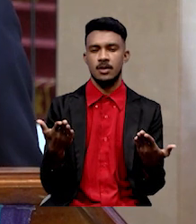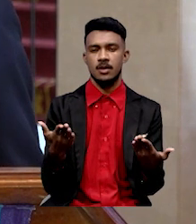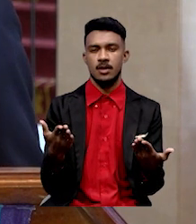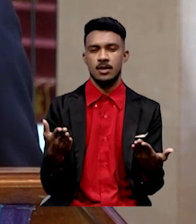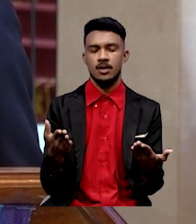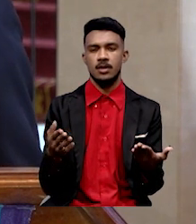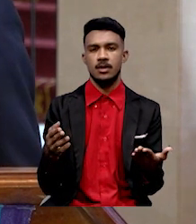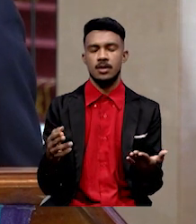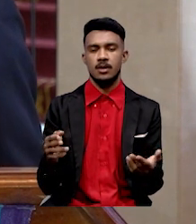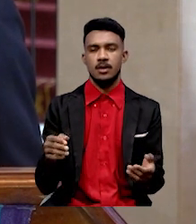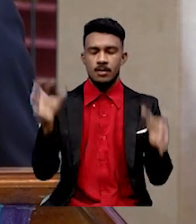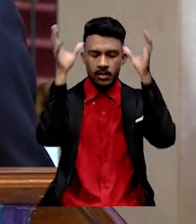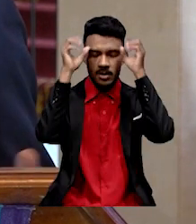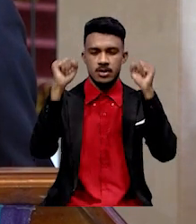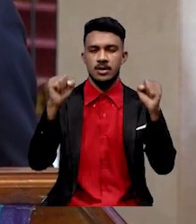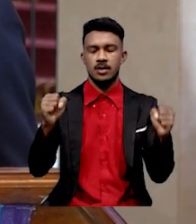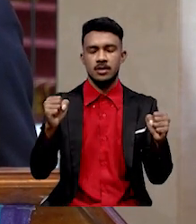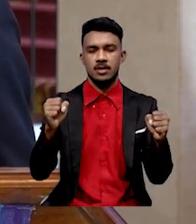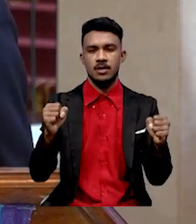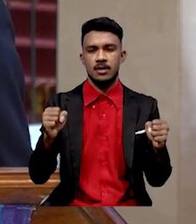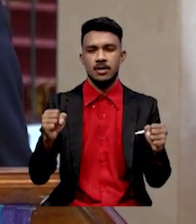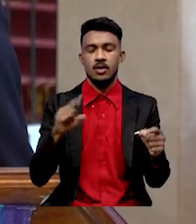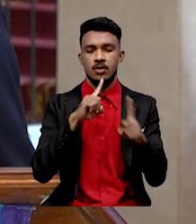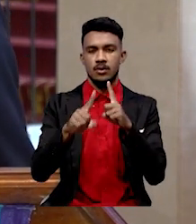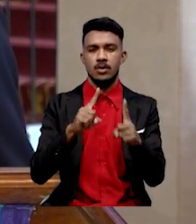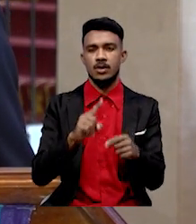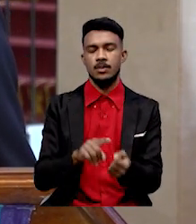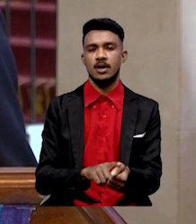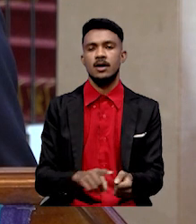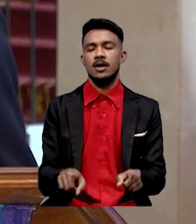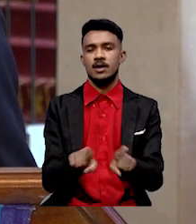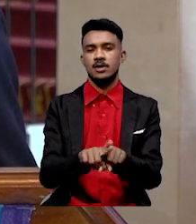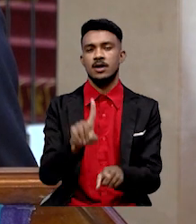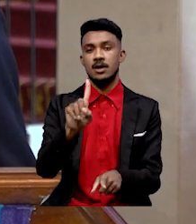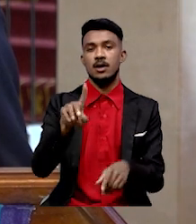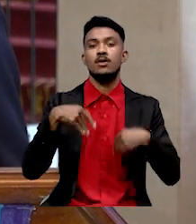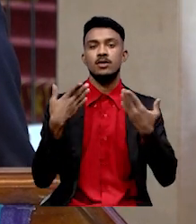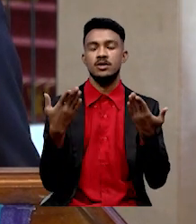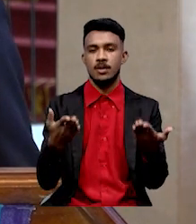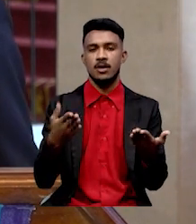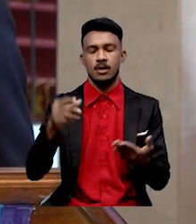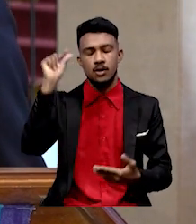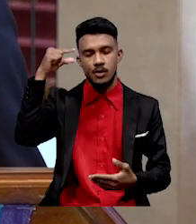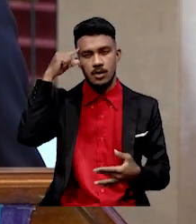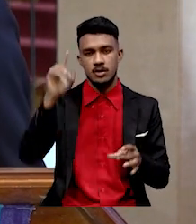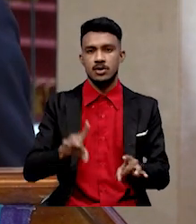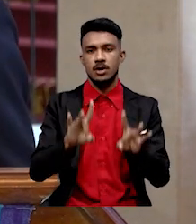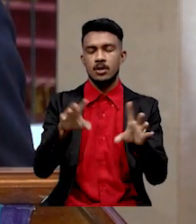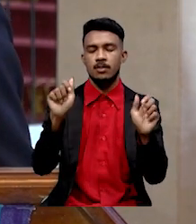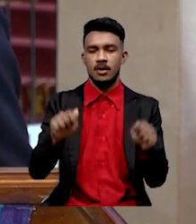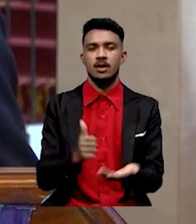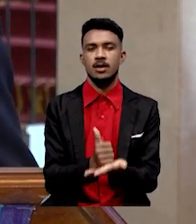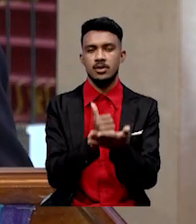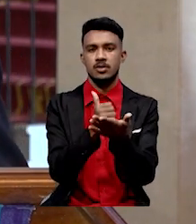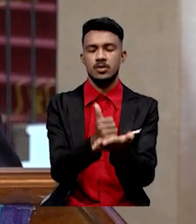sustenta o Presidente da República foca ali, uma caída, um sistema que o governo australiano pela ajuda, onde acelera a fibra óptica.